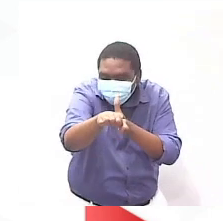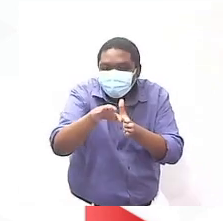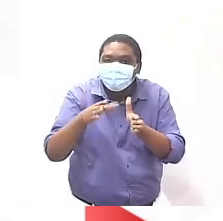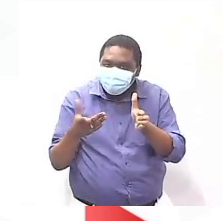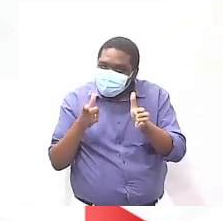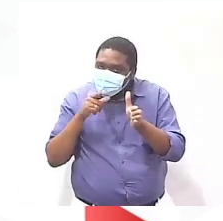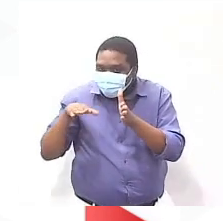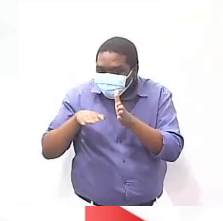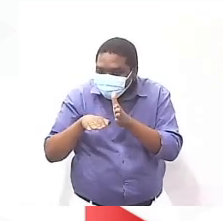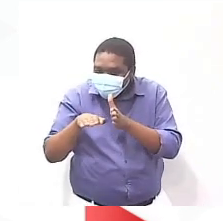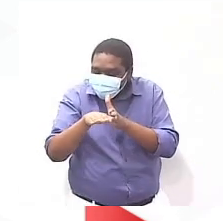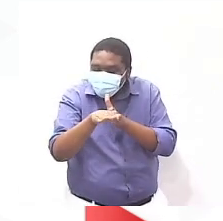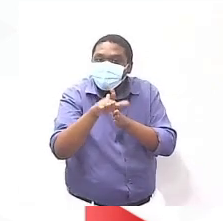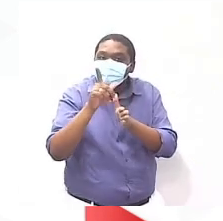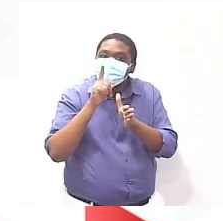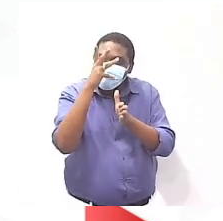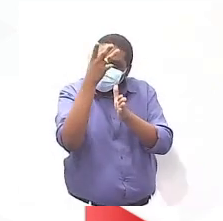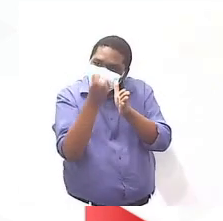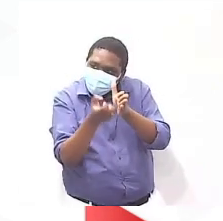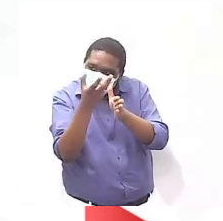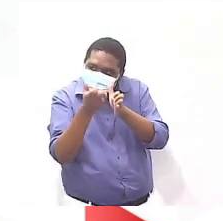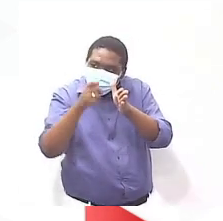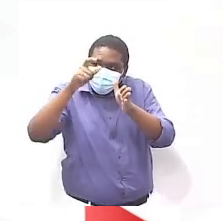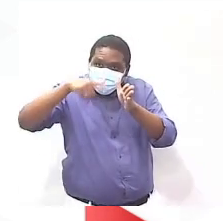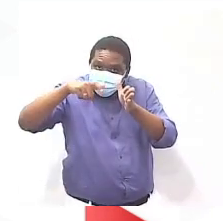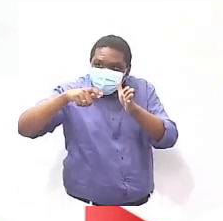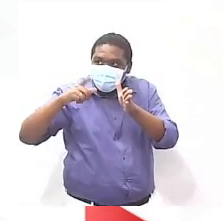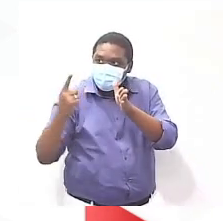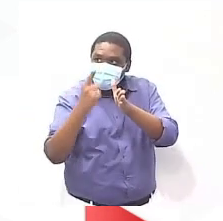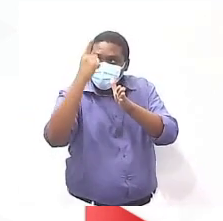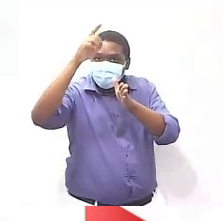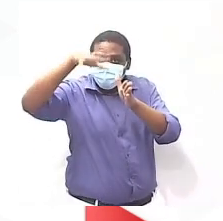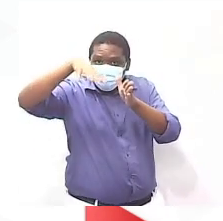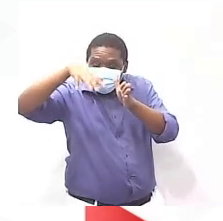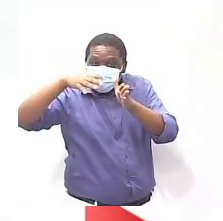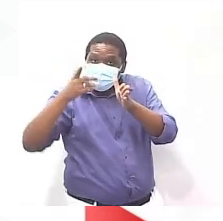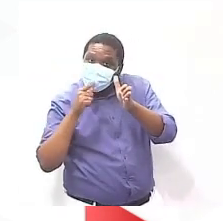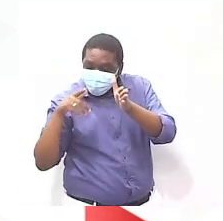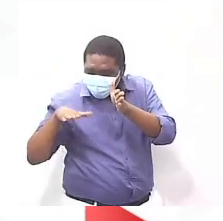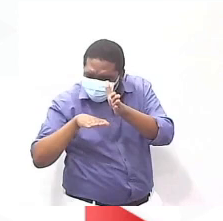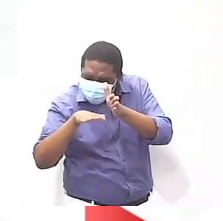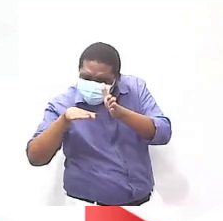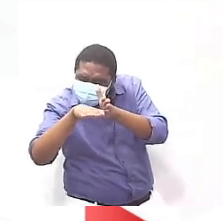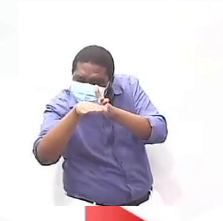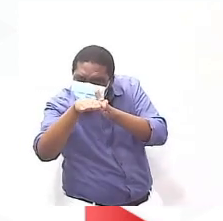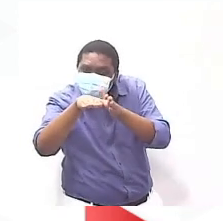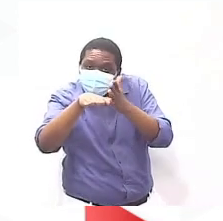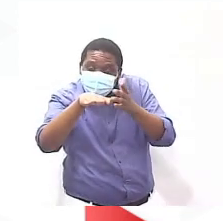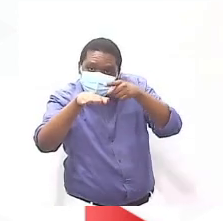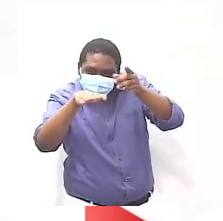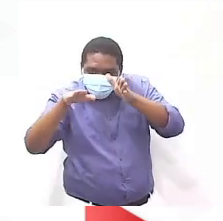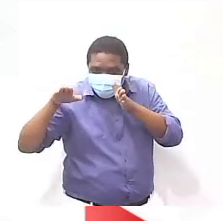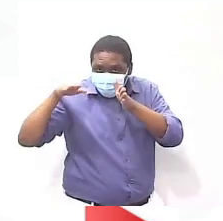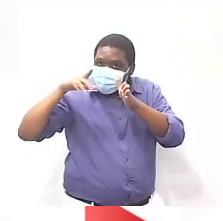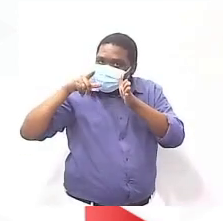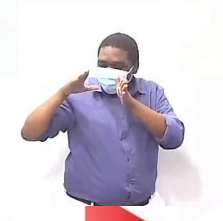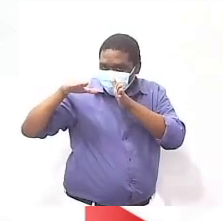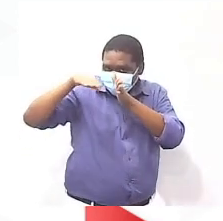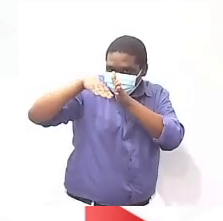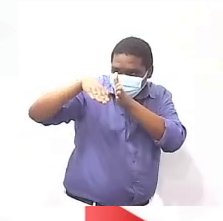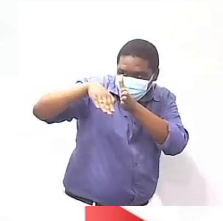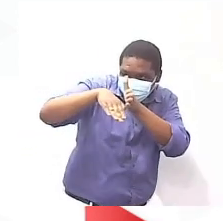que captam água no local mais alto e ele vai descendo, ou seja, vai declinando para que